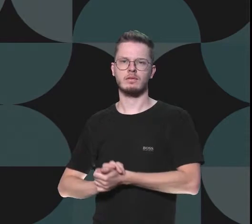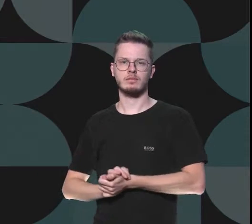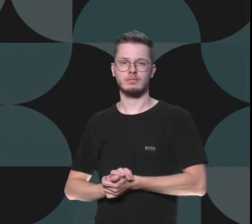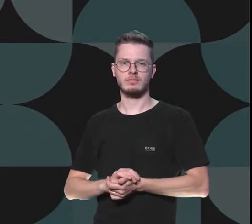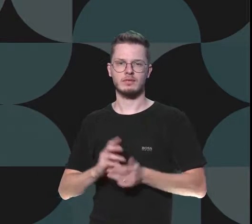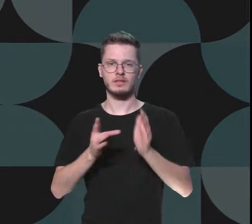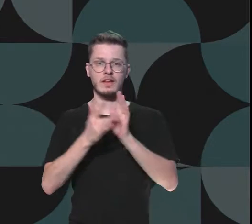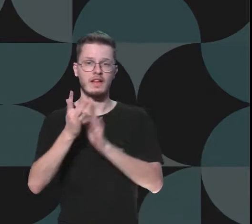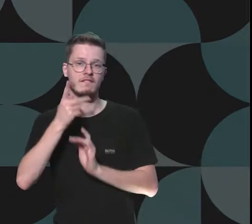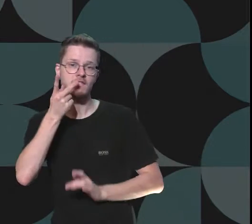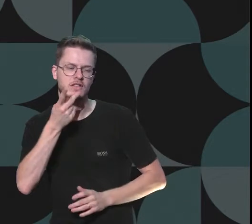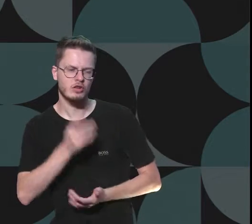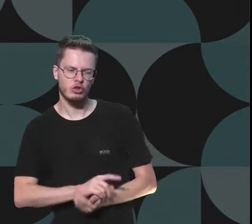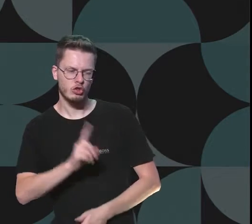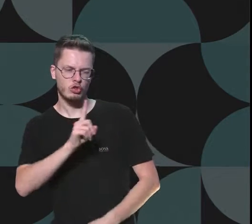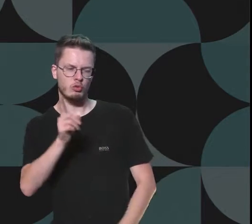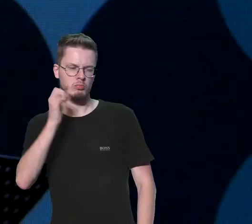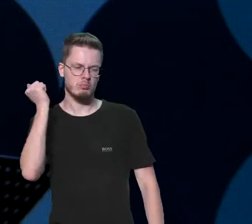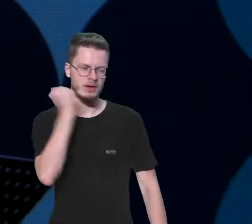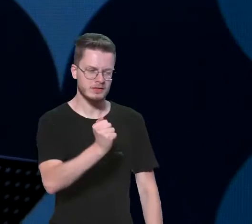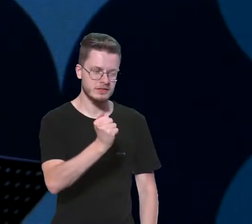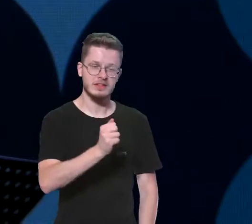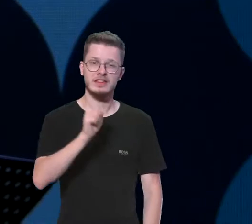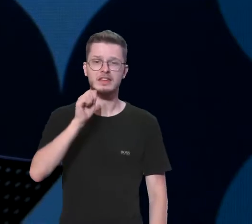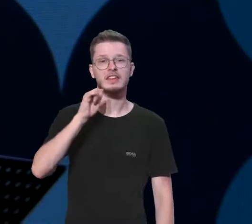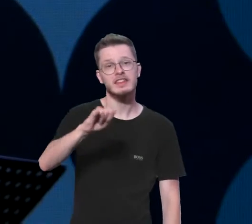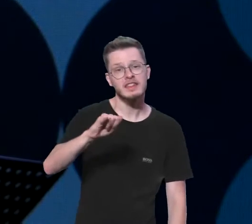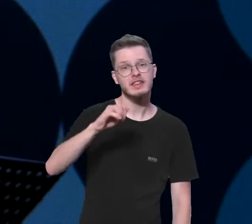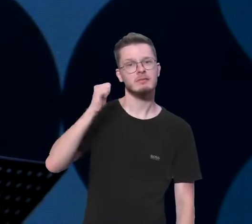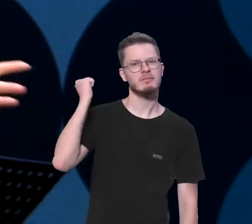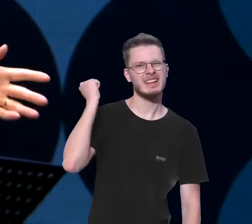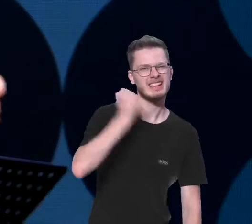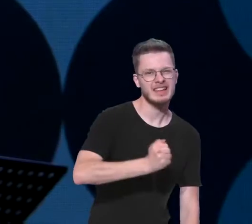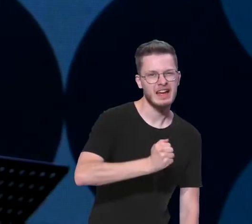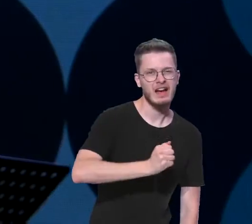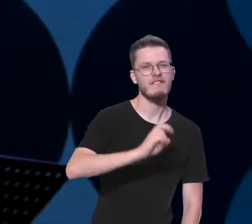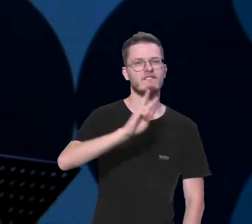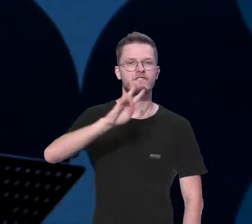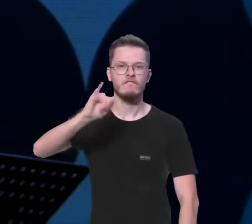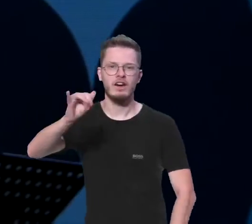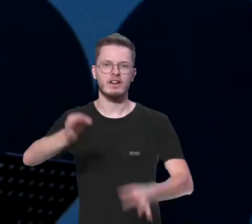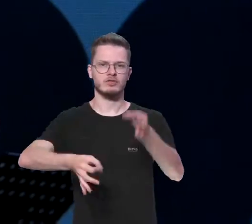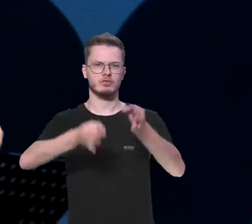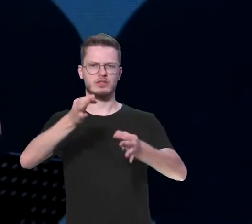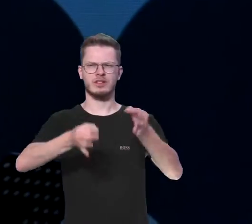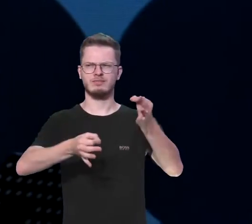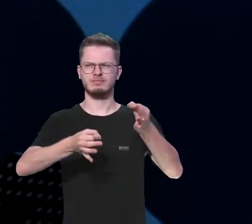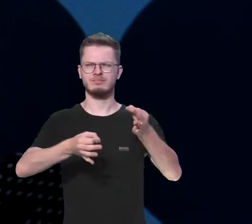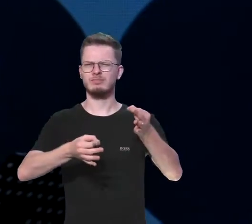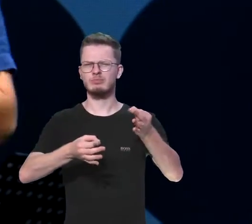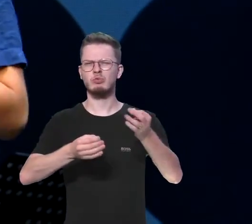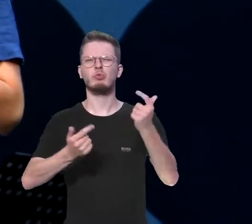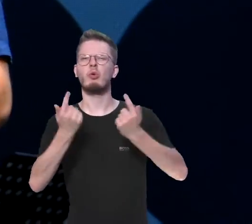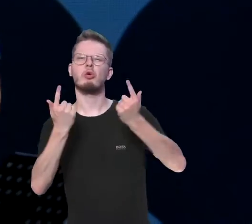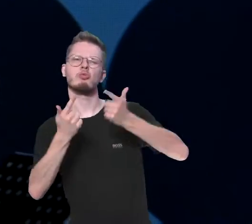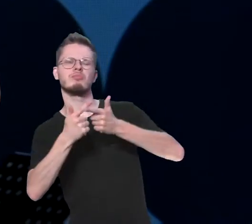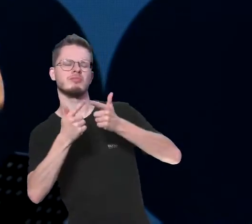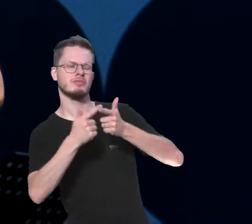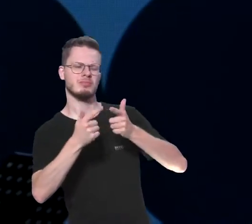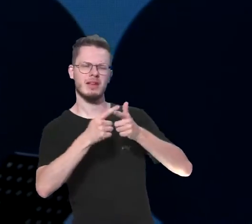sujeito a julgamento. Qual que é o problema com essa frase aqui, que parece ser tão simples? O